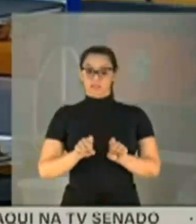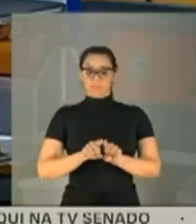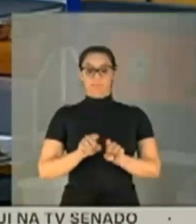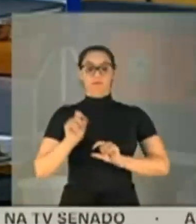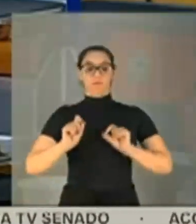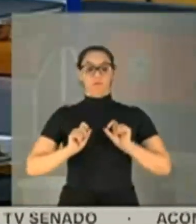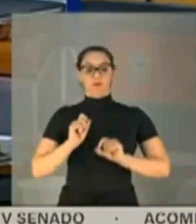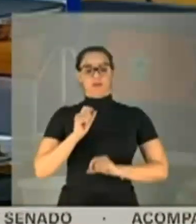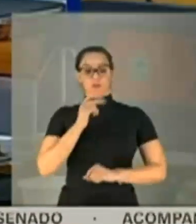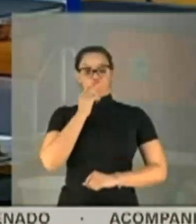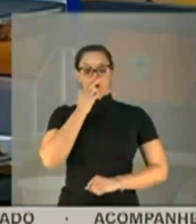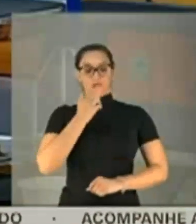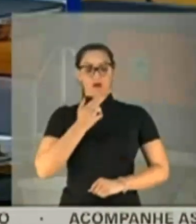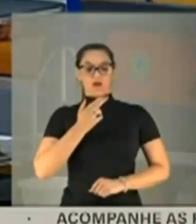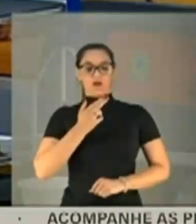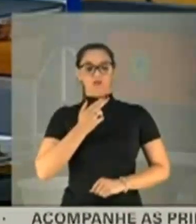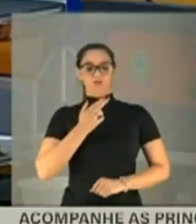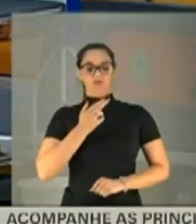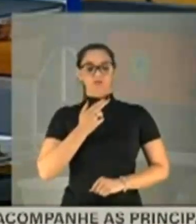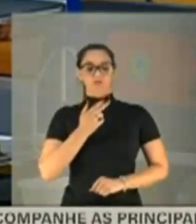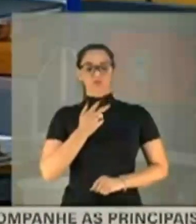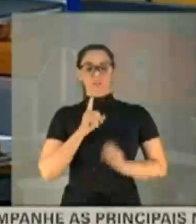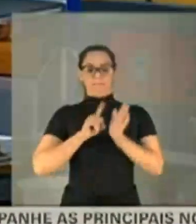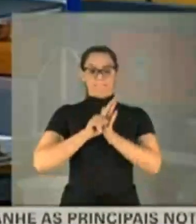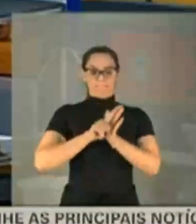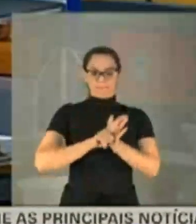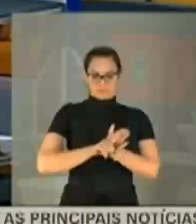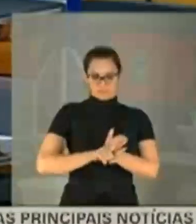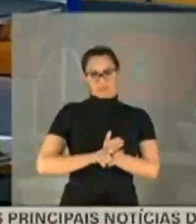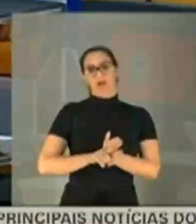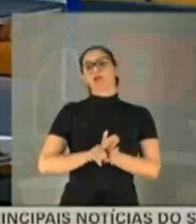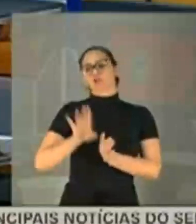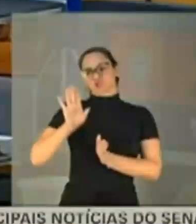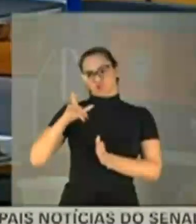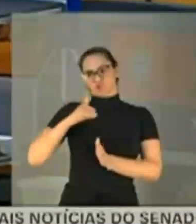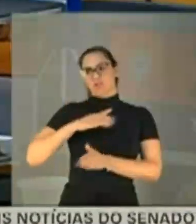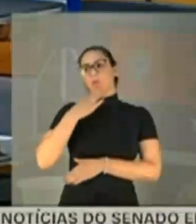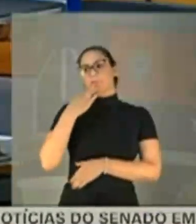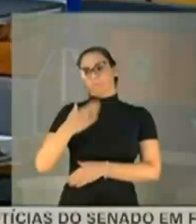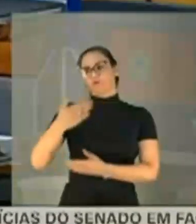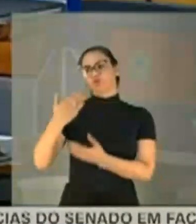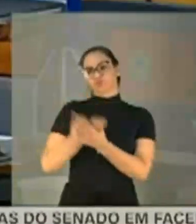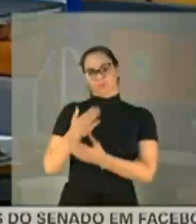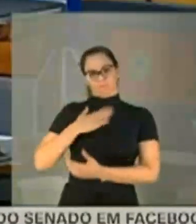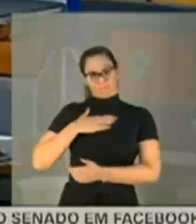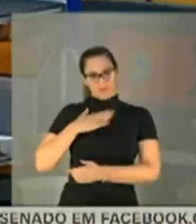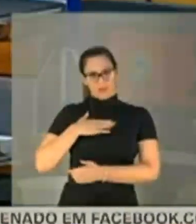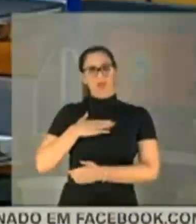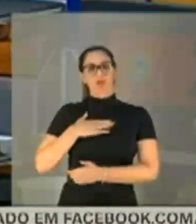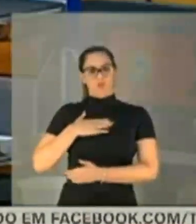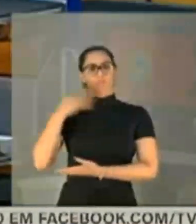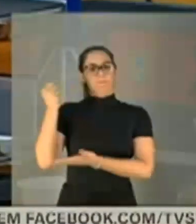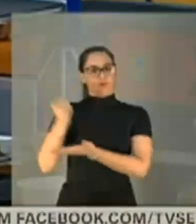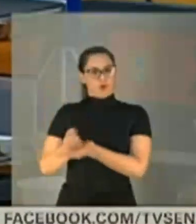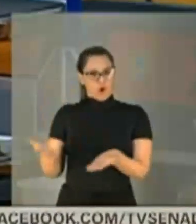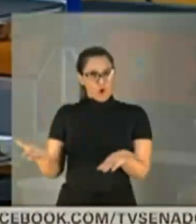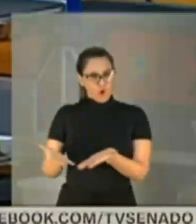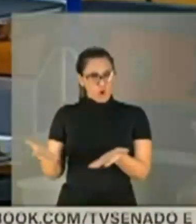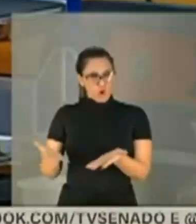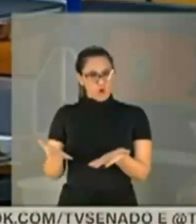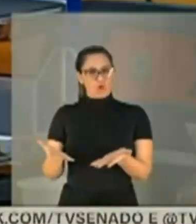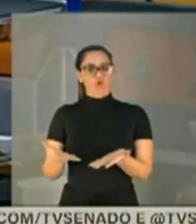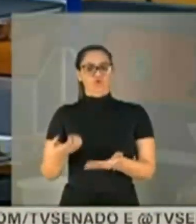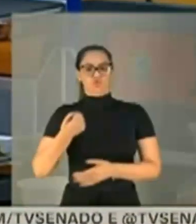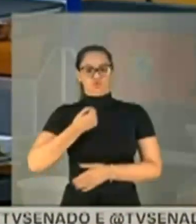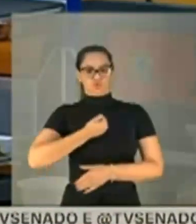Eu acredito que uma acareação, inclusive já tem um requerimento meu, protocolado hoje, agora na mesa,